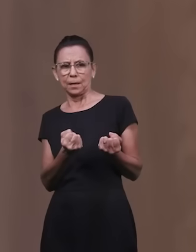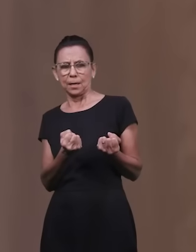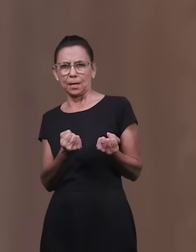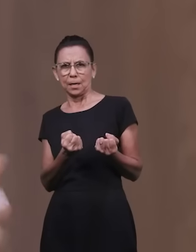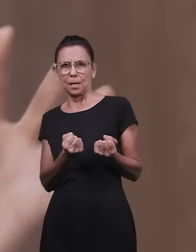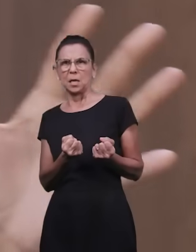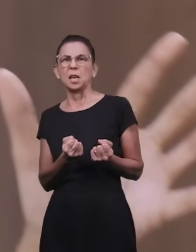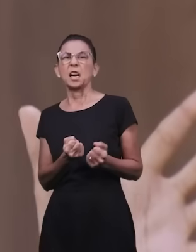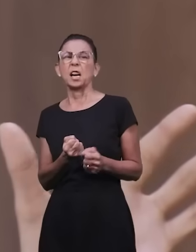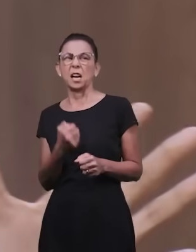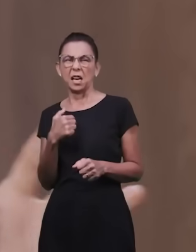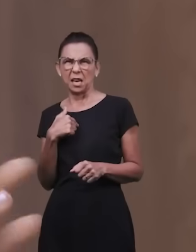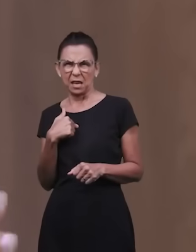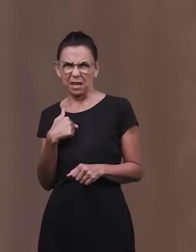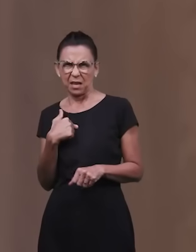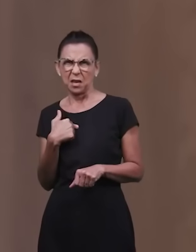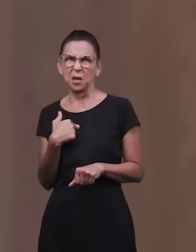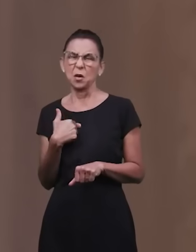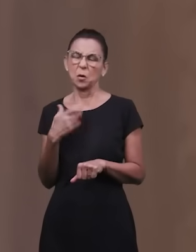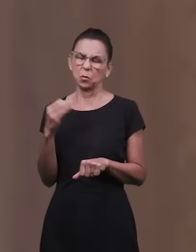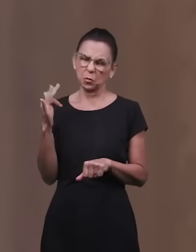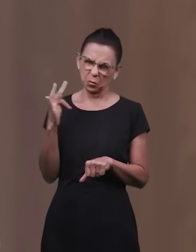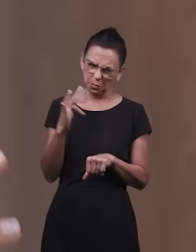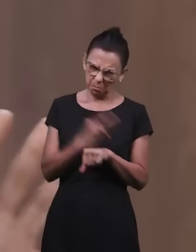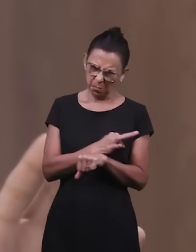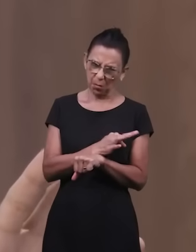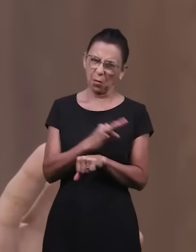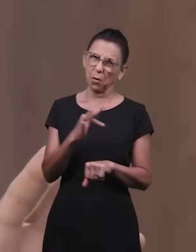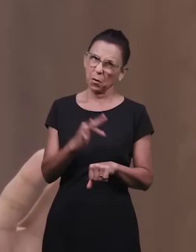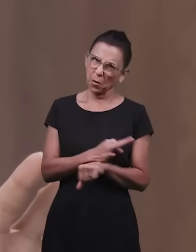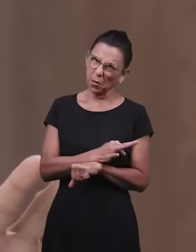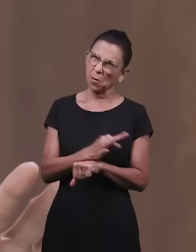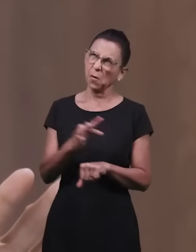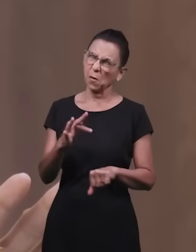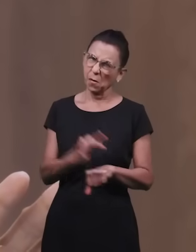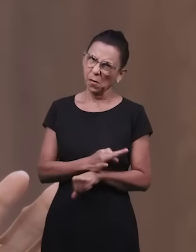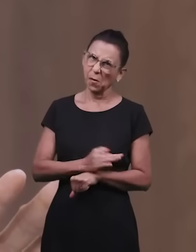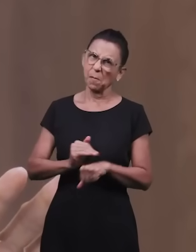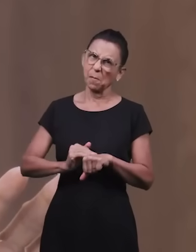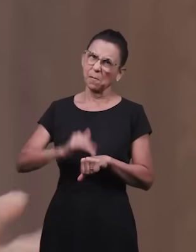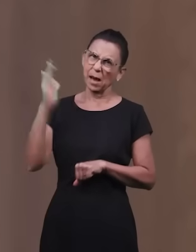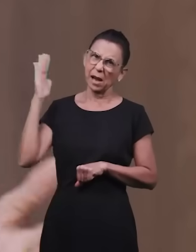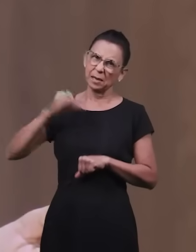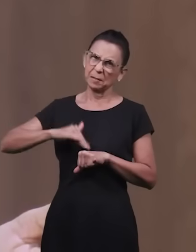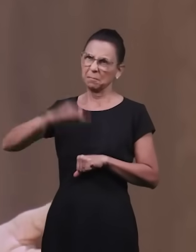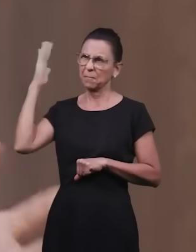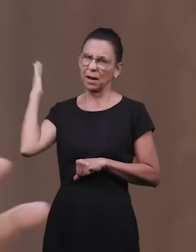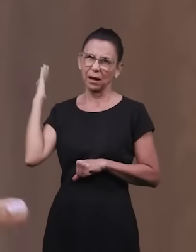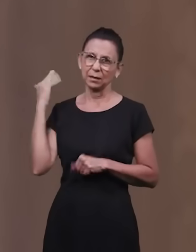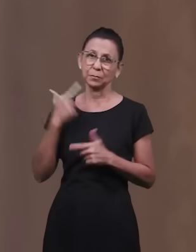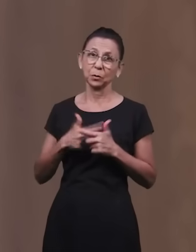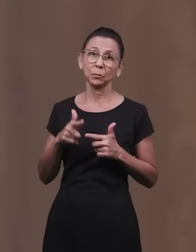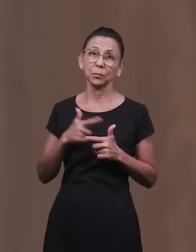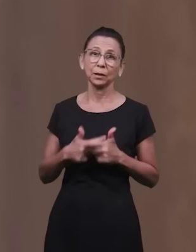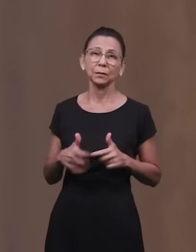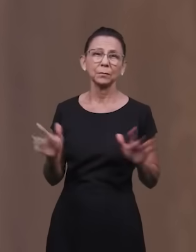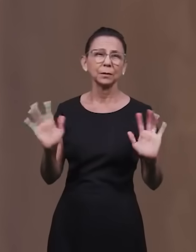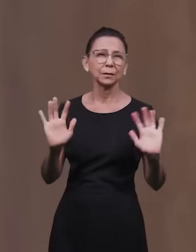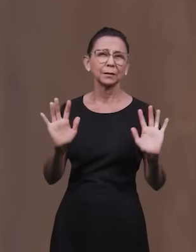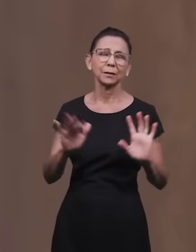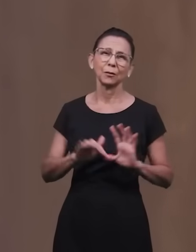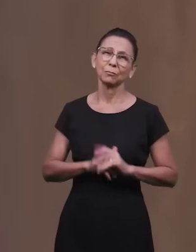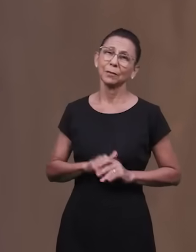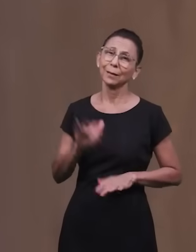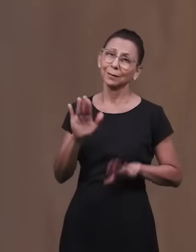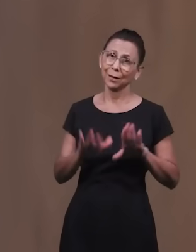então, eu aguento melhor. Calma, deixa acontecer, vamos ver o que vai.